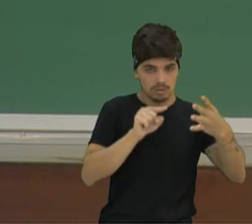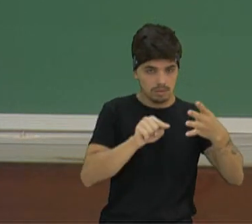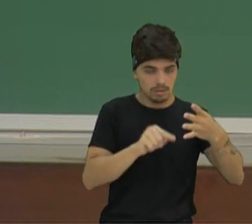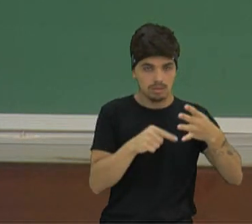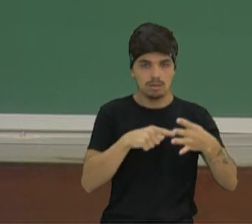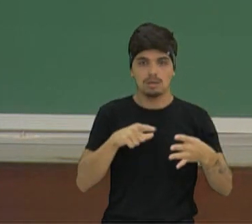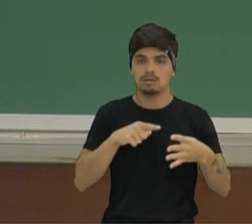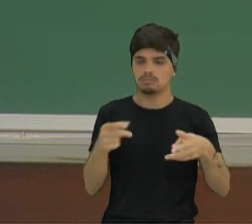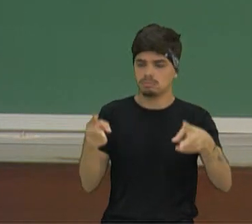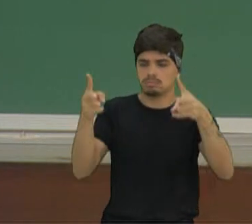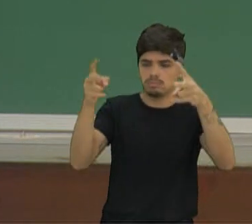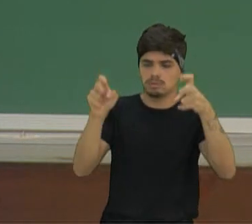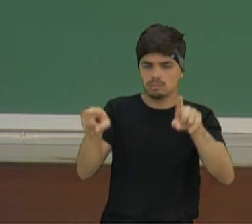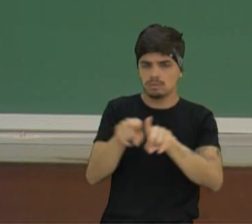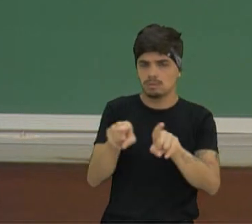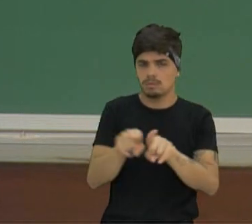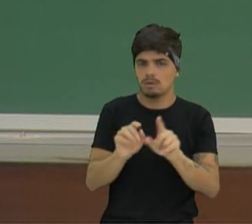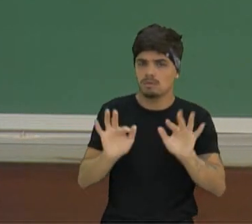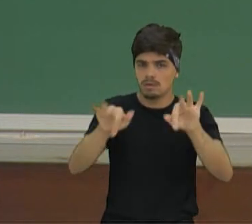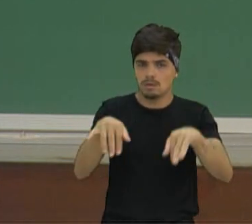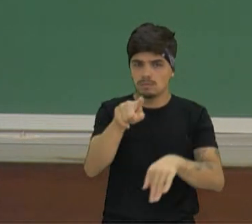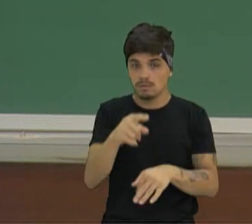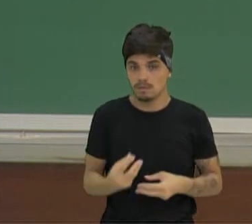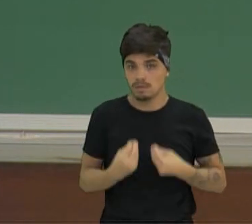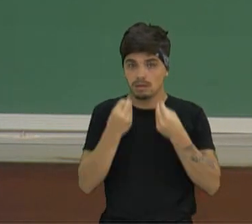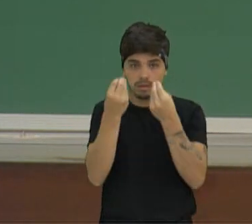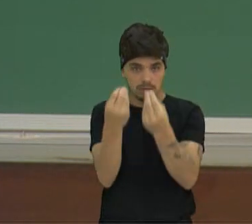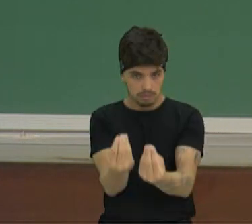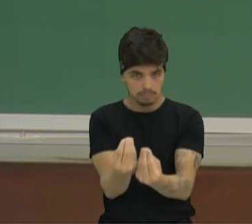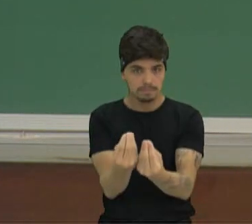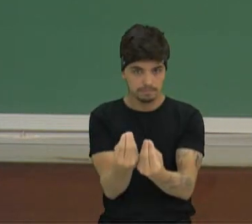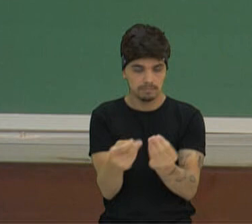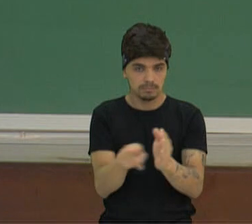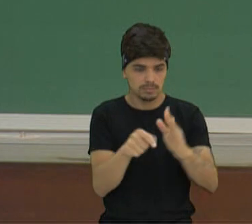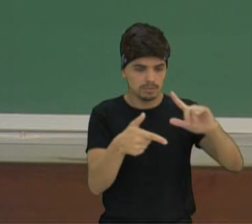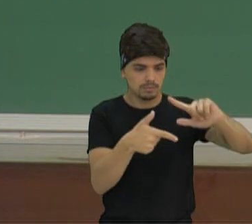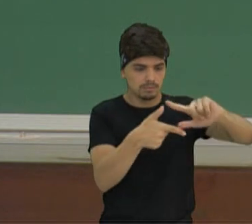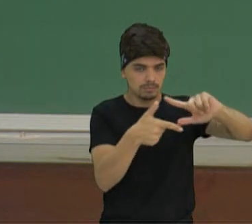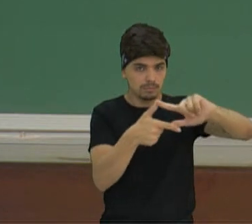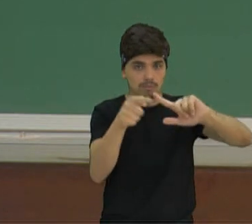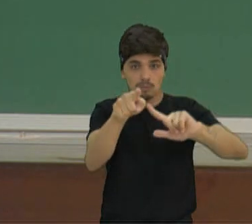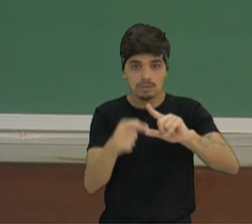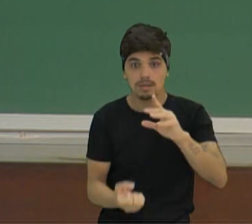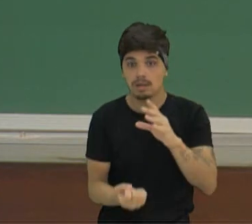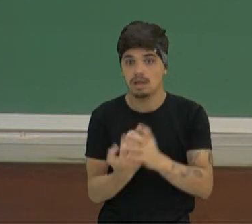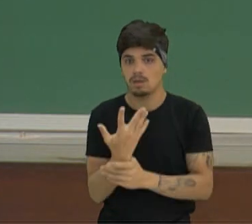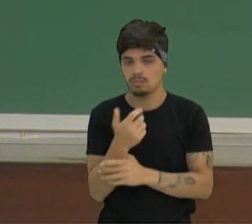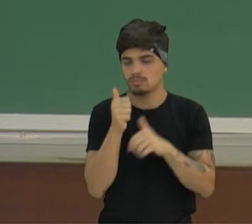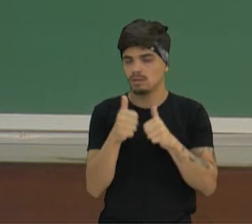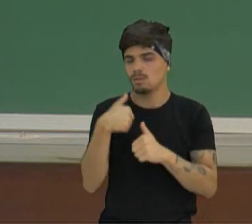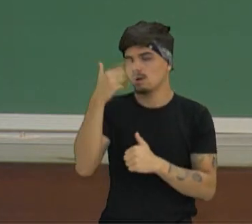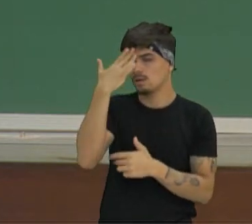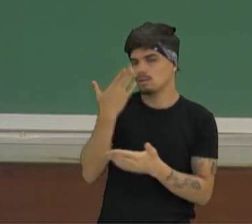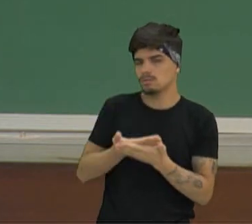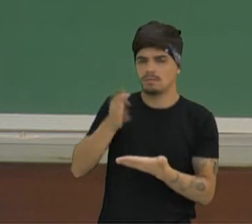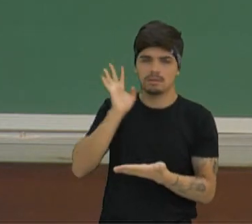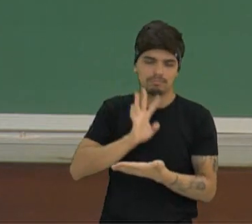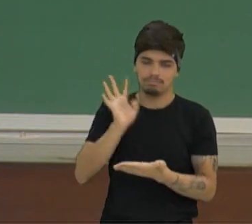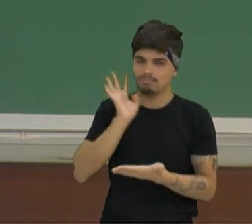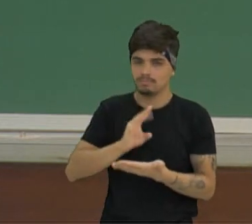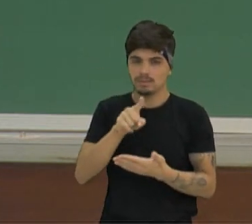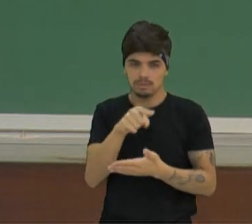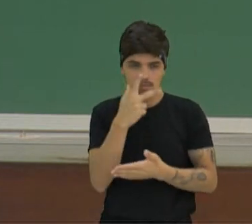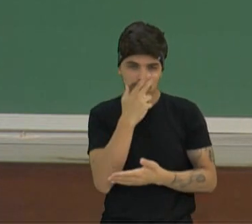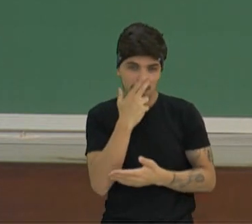um aspecto e ao final você vai entregar uma tirinha feita por você eu acredito que vai ficar muito legal